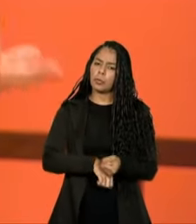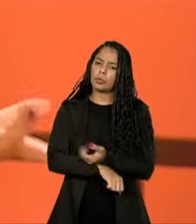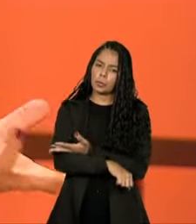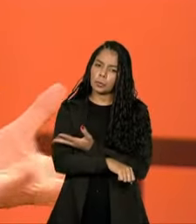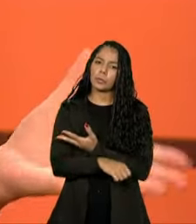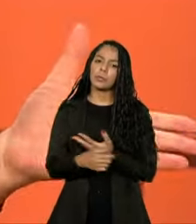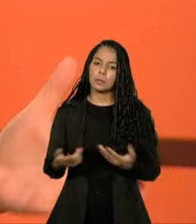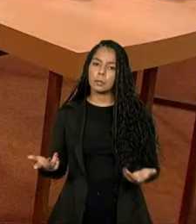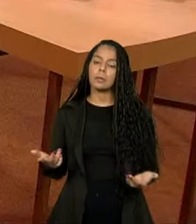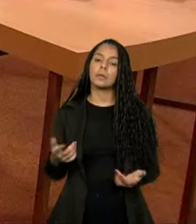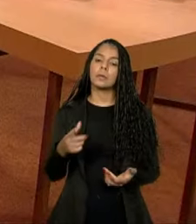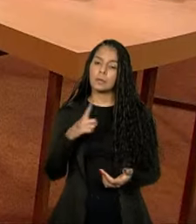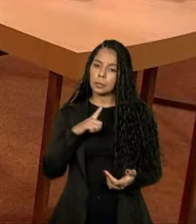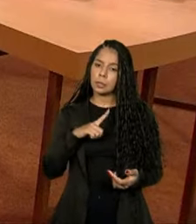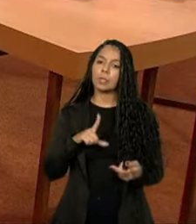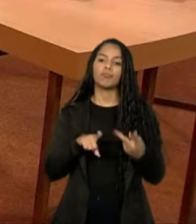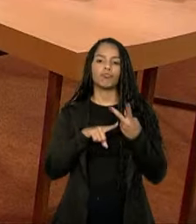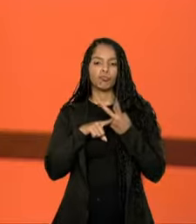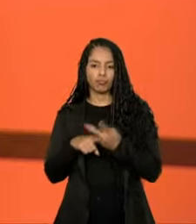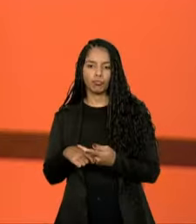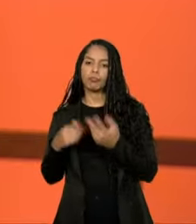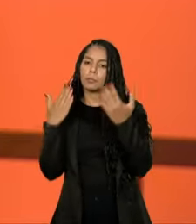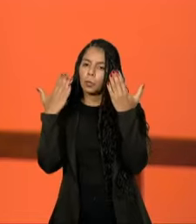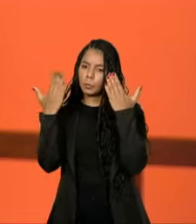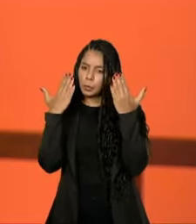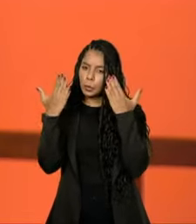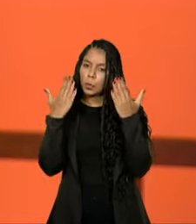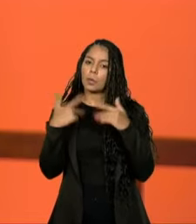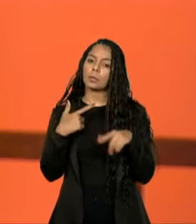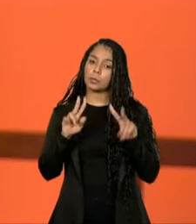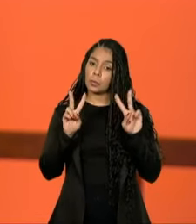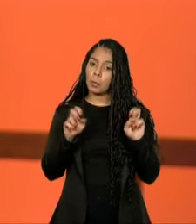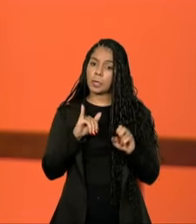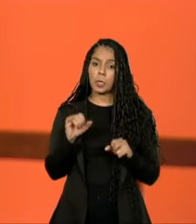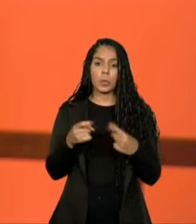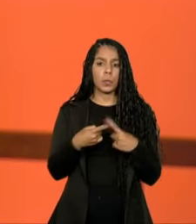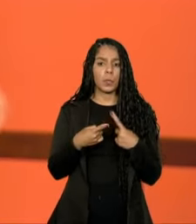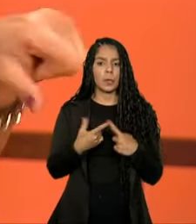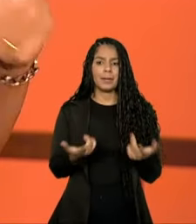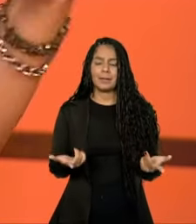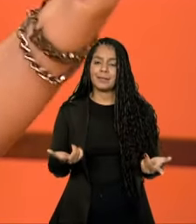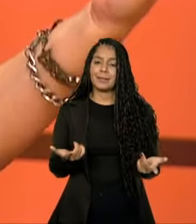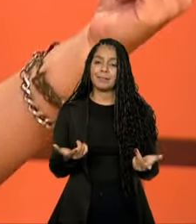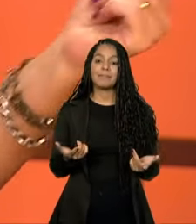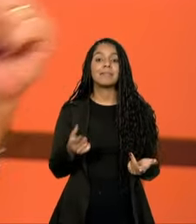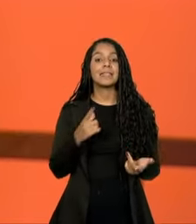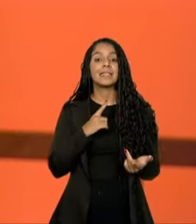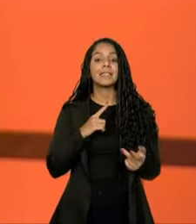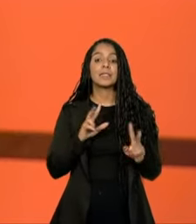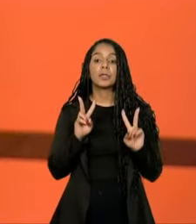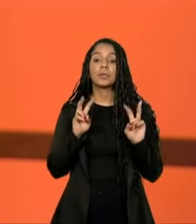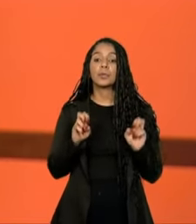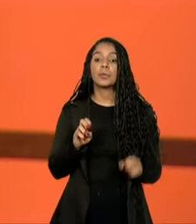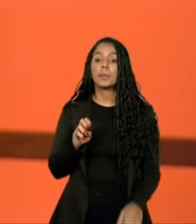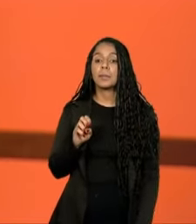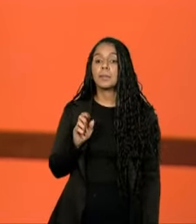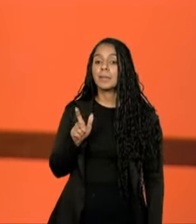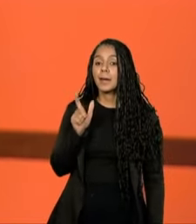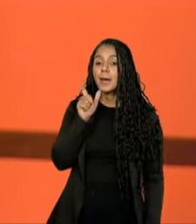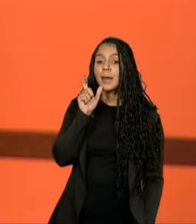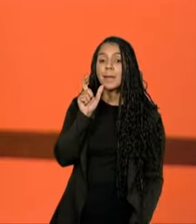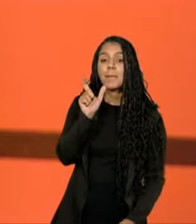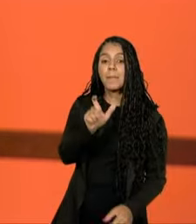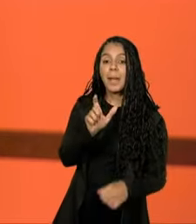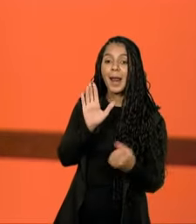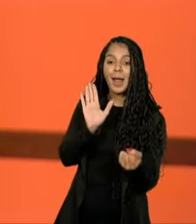Emocionalmente. E até eu tenho buscado uma ajuda também psicológica nesse sentido, porque, assim, aí entrou a questão do bordão. Aham.